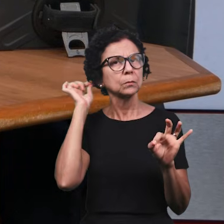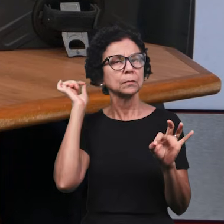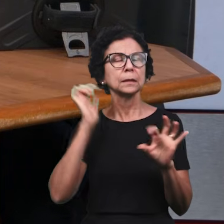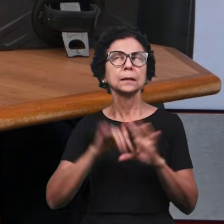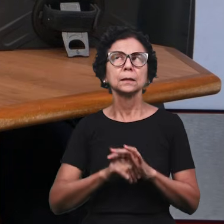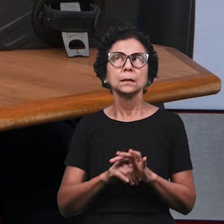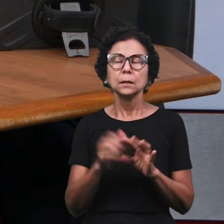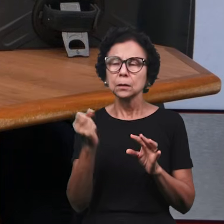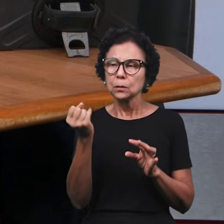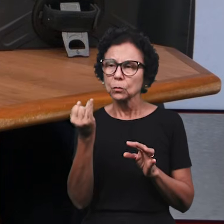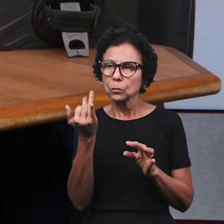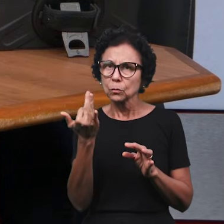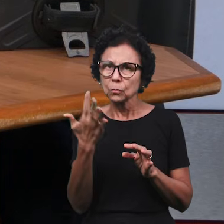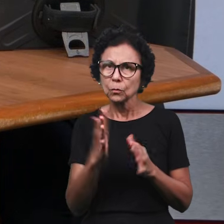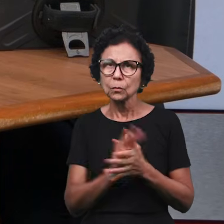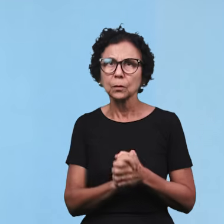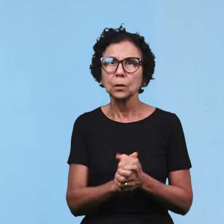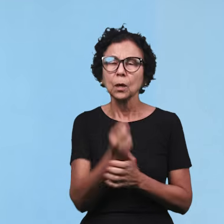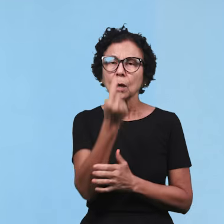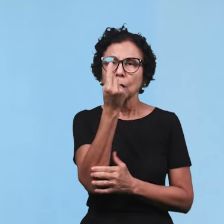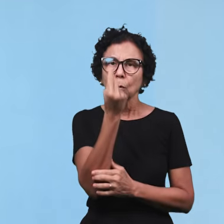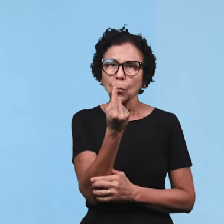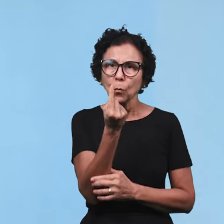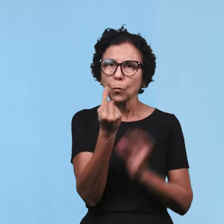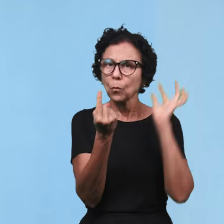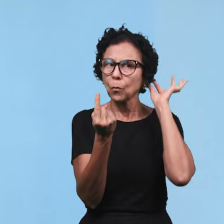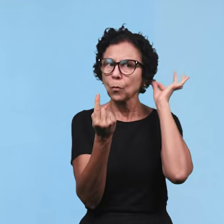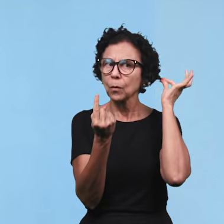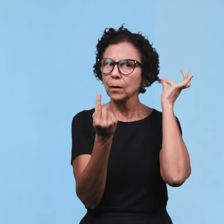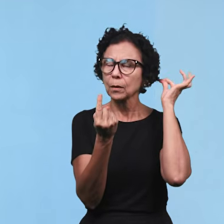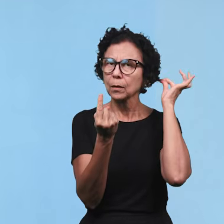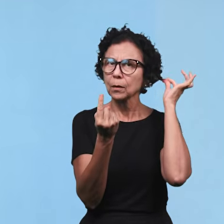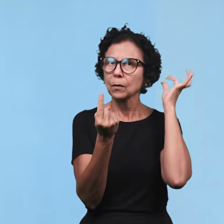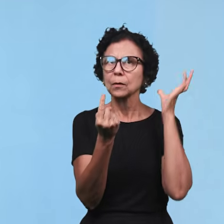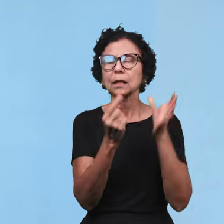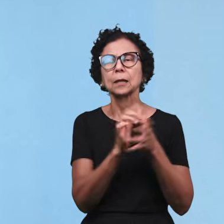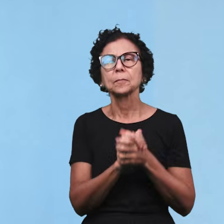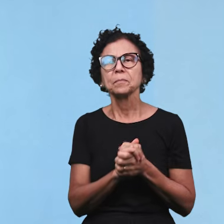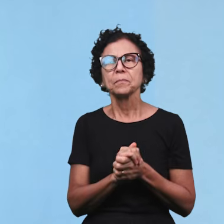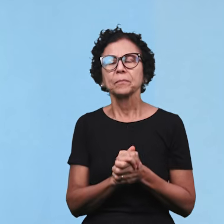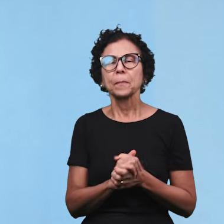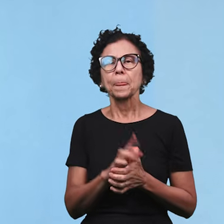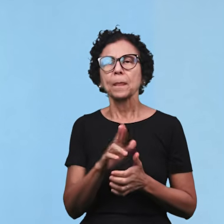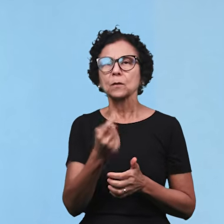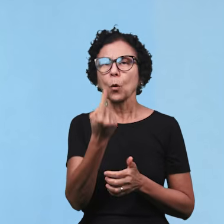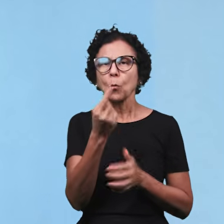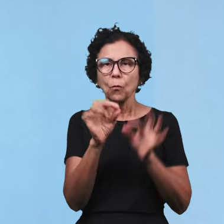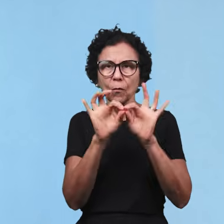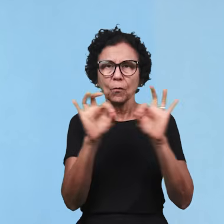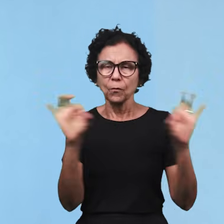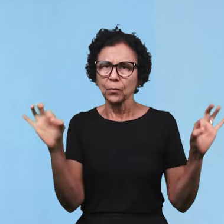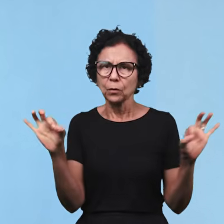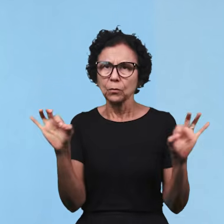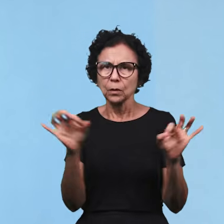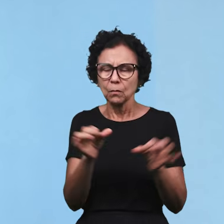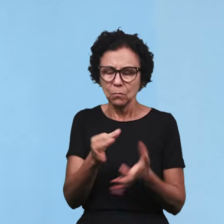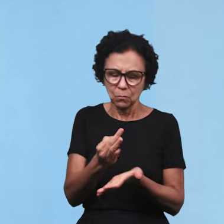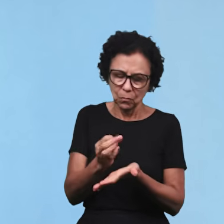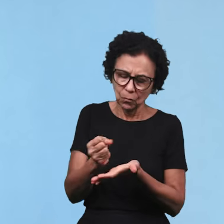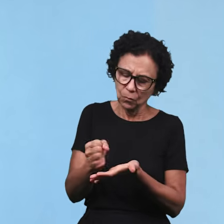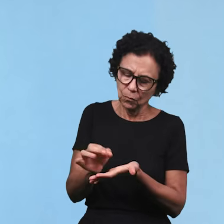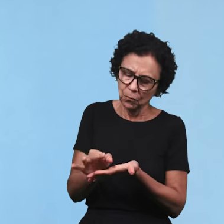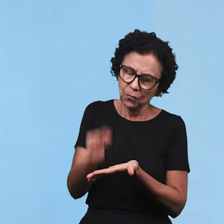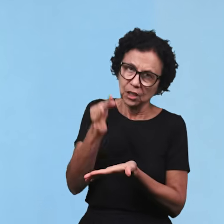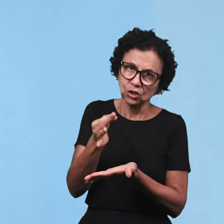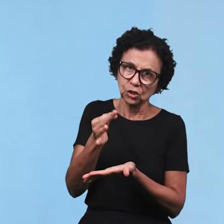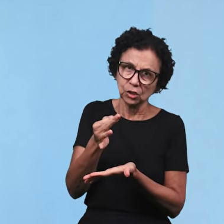nessa contagem, uma unidade folicular, né? Que não é só o fio, a unidade folicular envolve o músculo eretor do pelo, a glândula